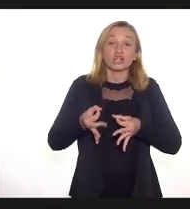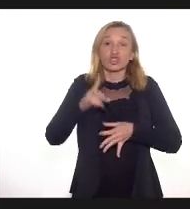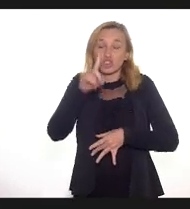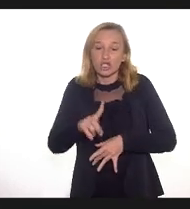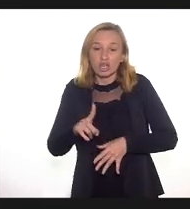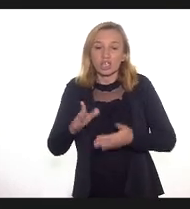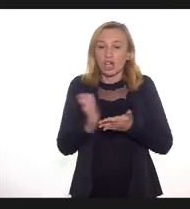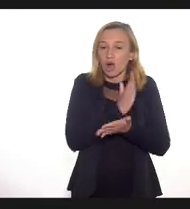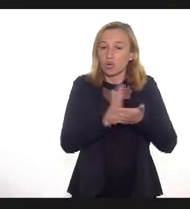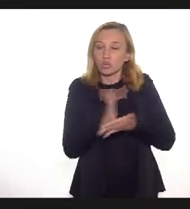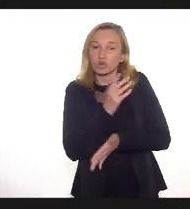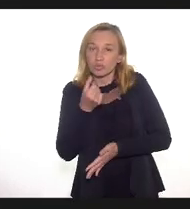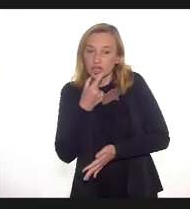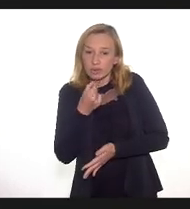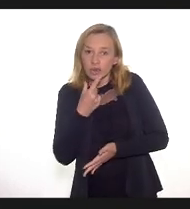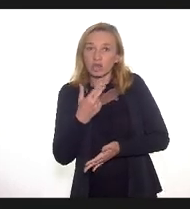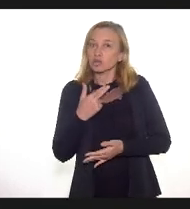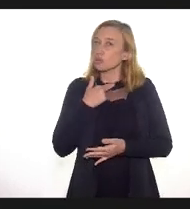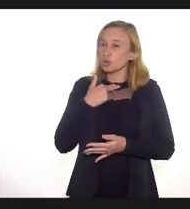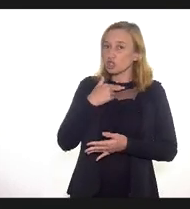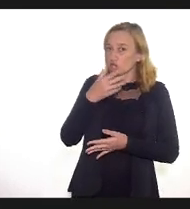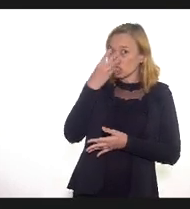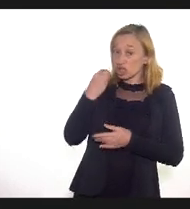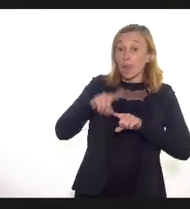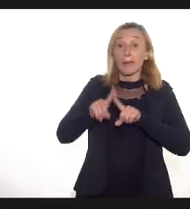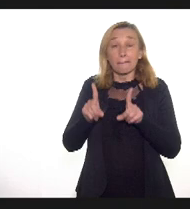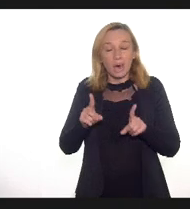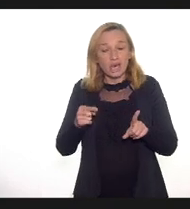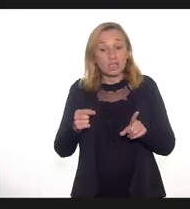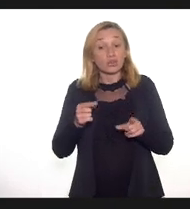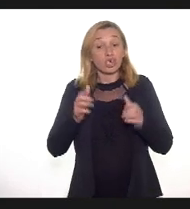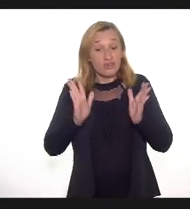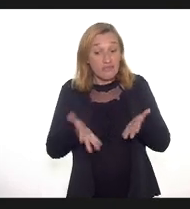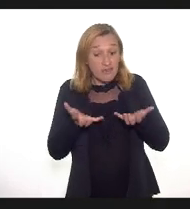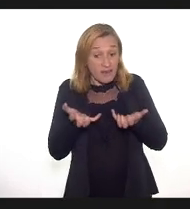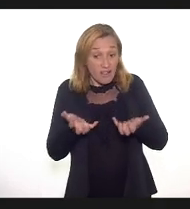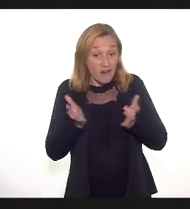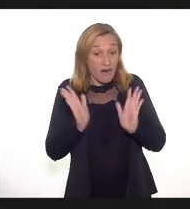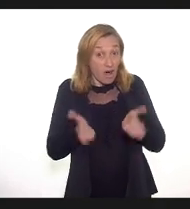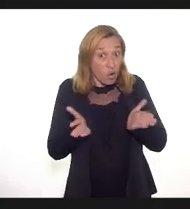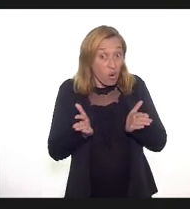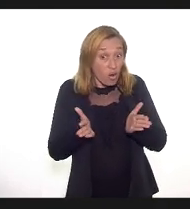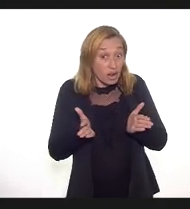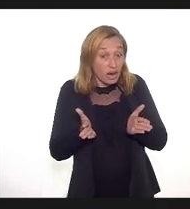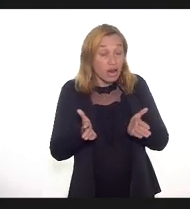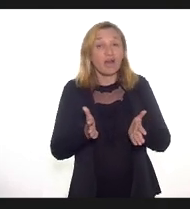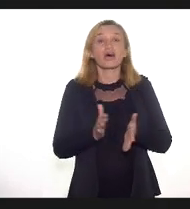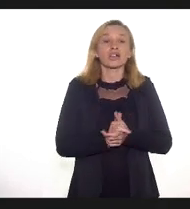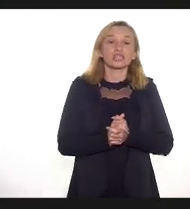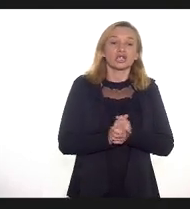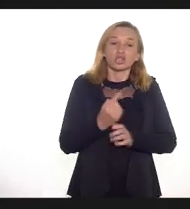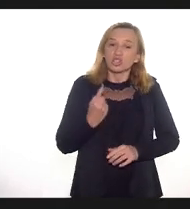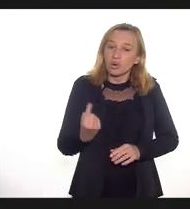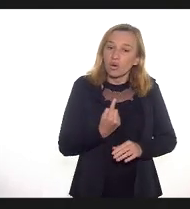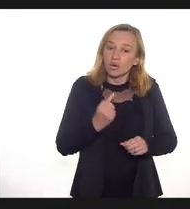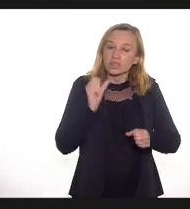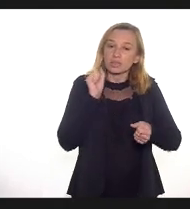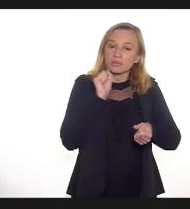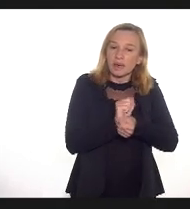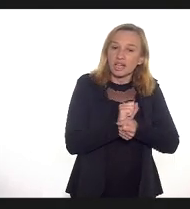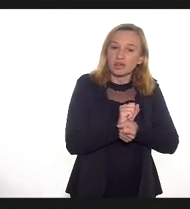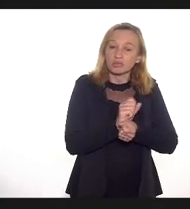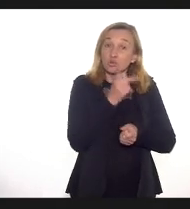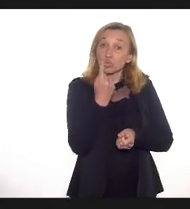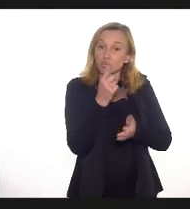medicamentos, eu não poderia me furtar a esse tipo de discussão, mas o que se pretende agora, se pretendeu, porque nós barramos o